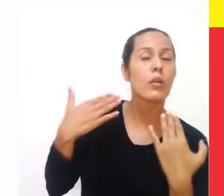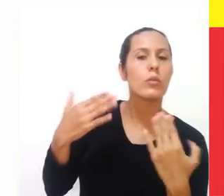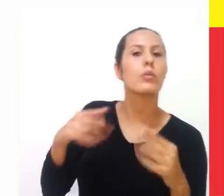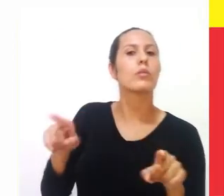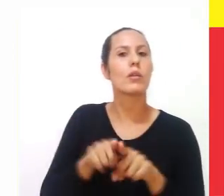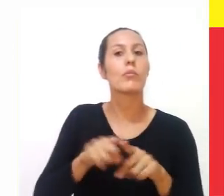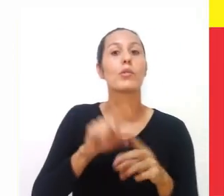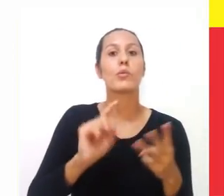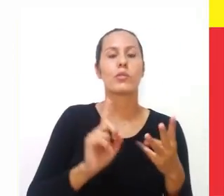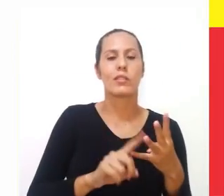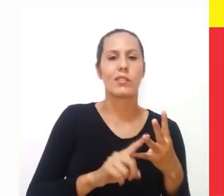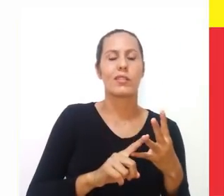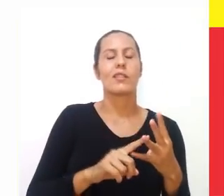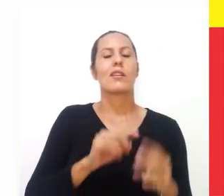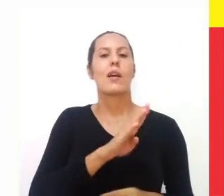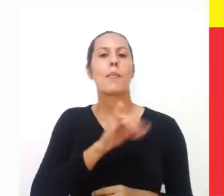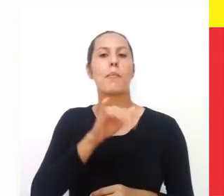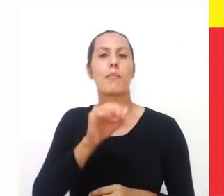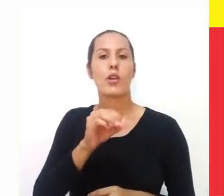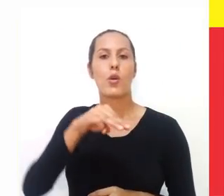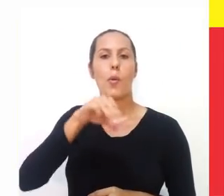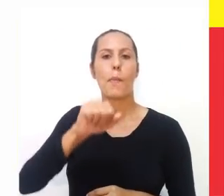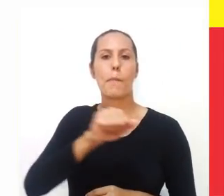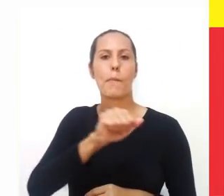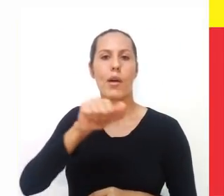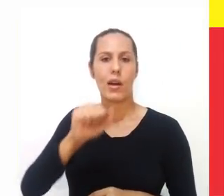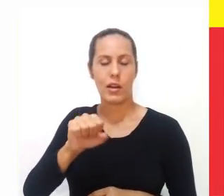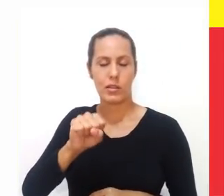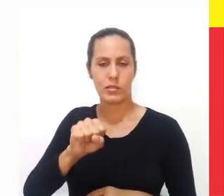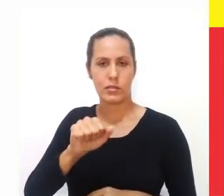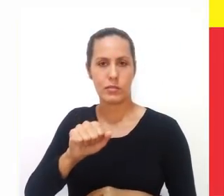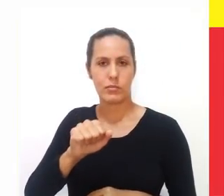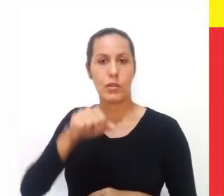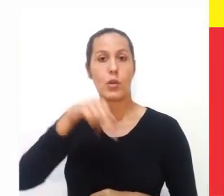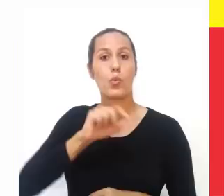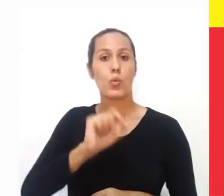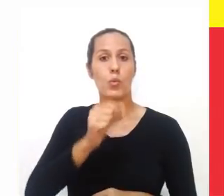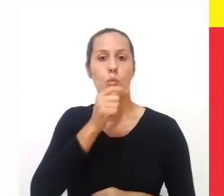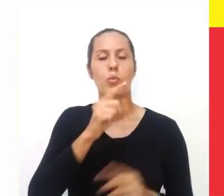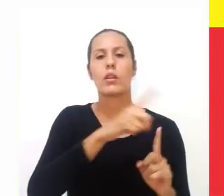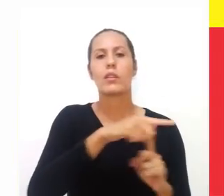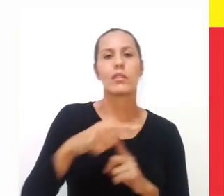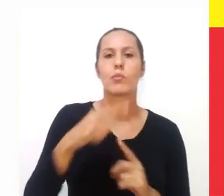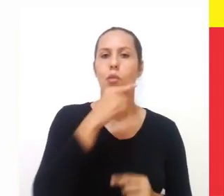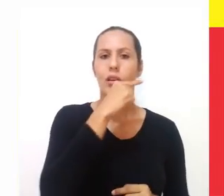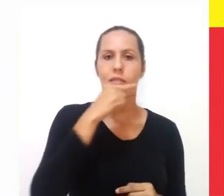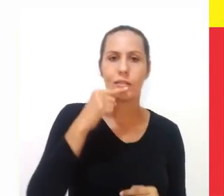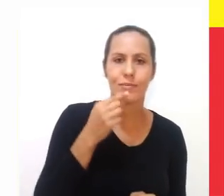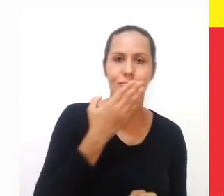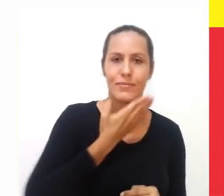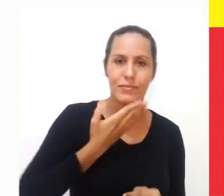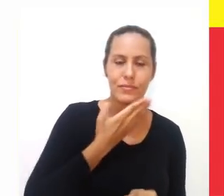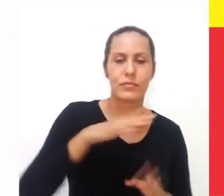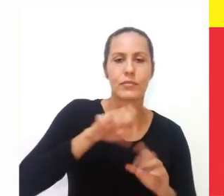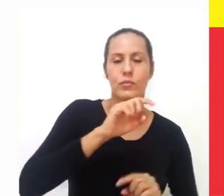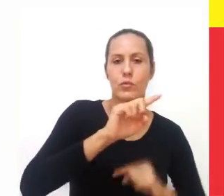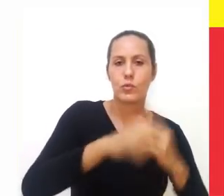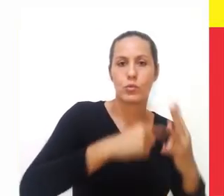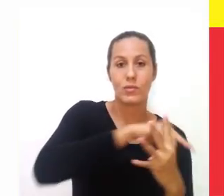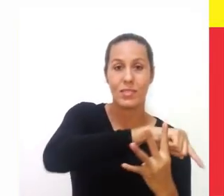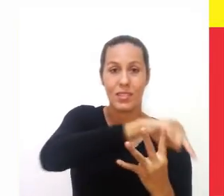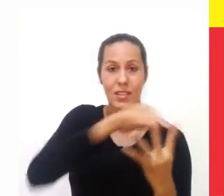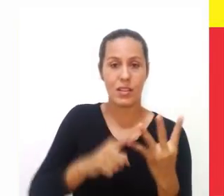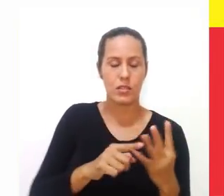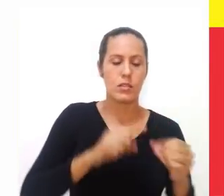solar, e a biomassa, energia obtida de minerais de origem vegetal, como a cana-de-açúcar. Então, nós temos